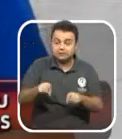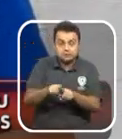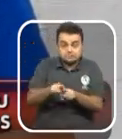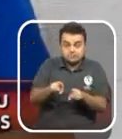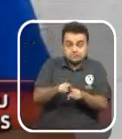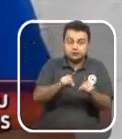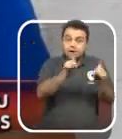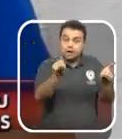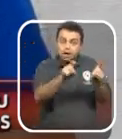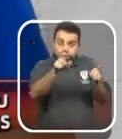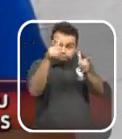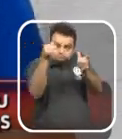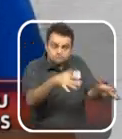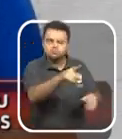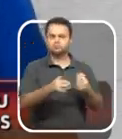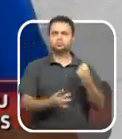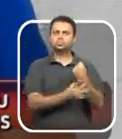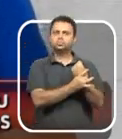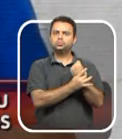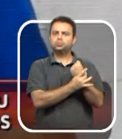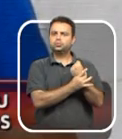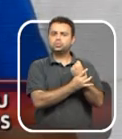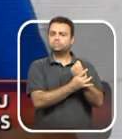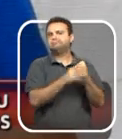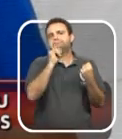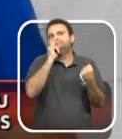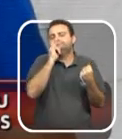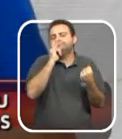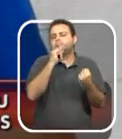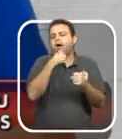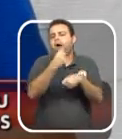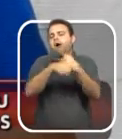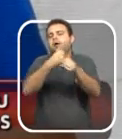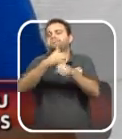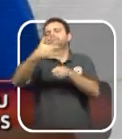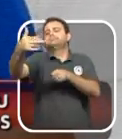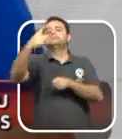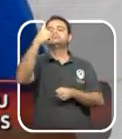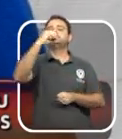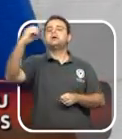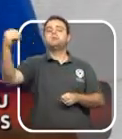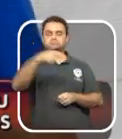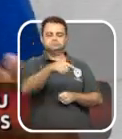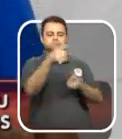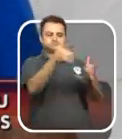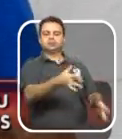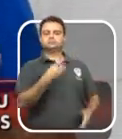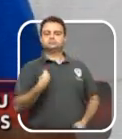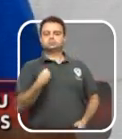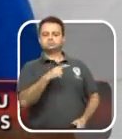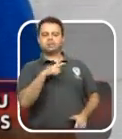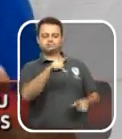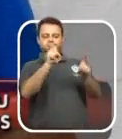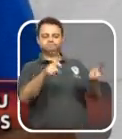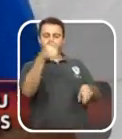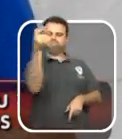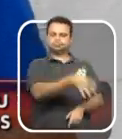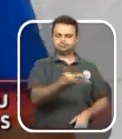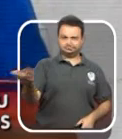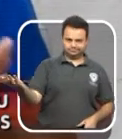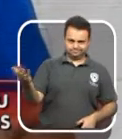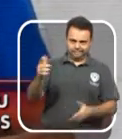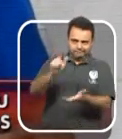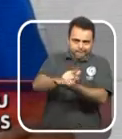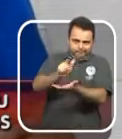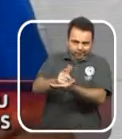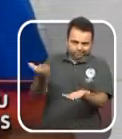digital. O ganho do ir e vir, que reduziu muito, né? Antes as pessoas tinham que estar levando os